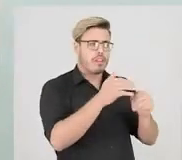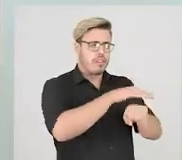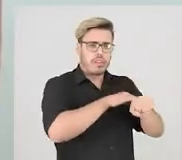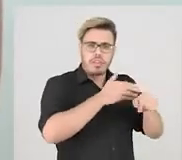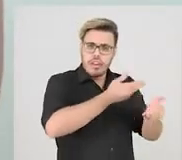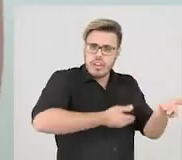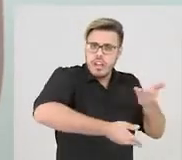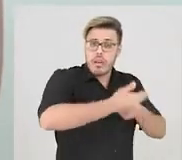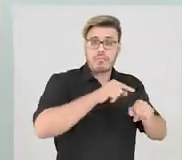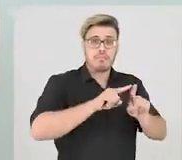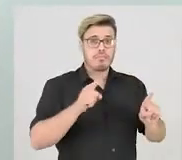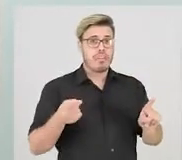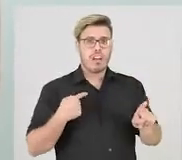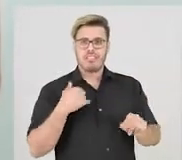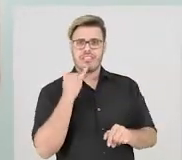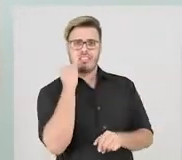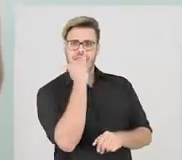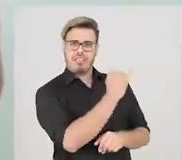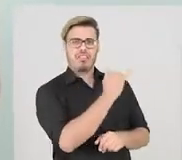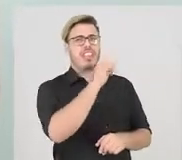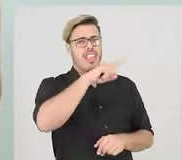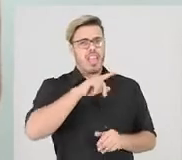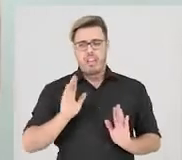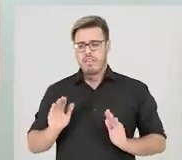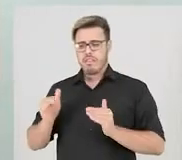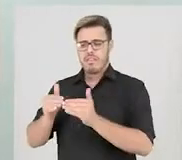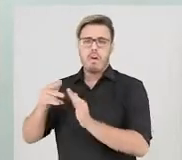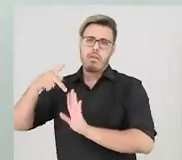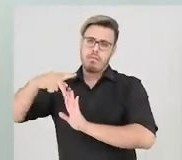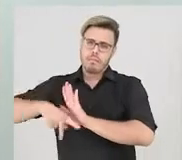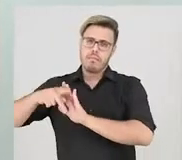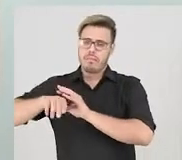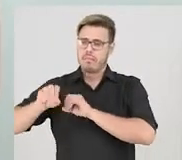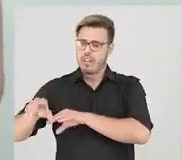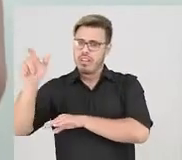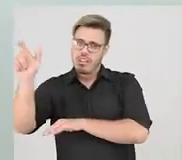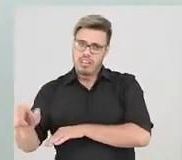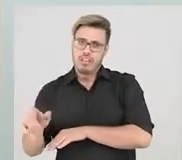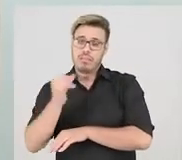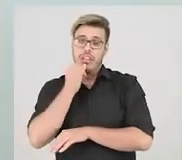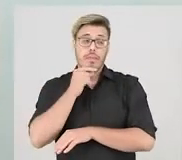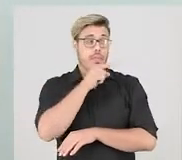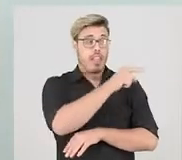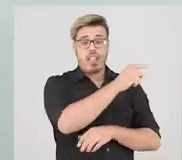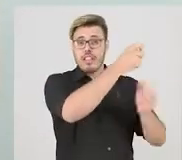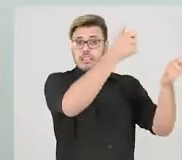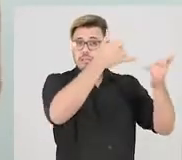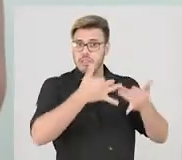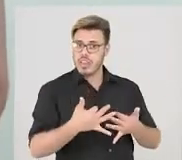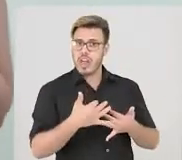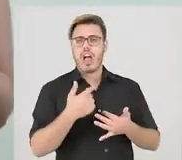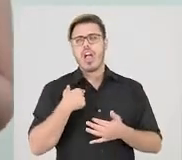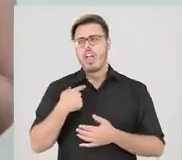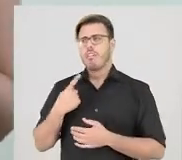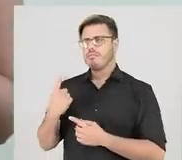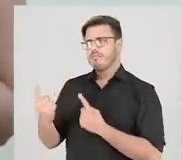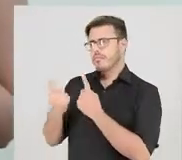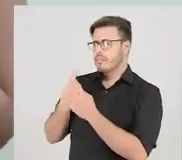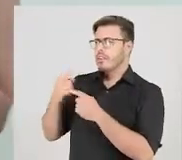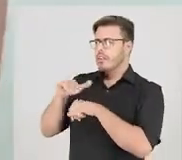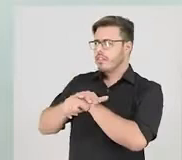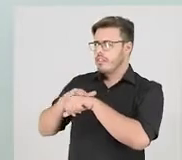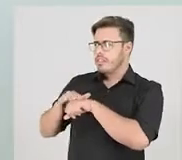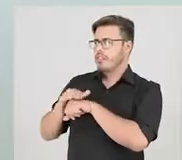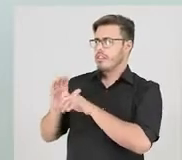com esse objetivo. Ela diz, eu fiz uma entrevista com a equipe da escola. Explique para ela, olha, pai,